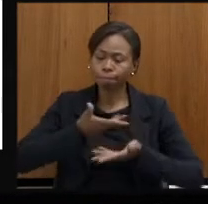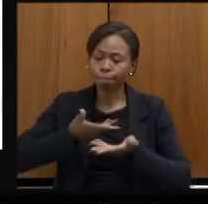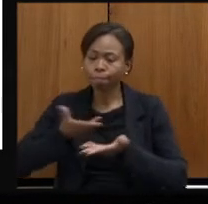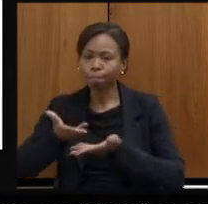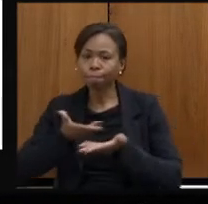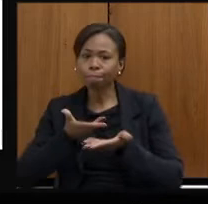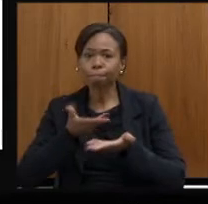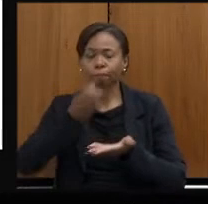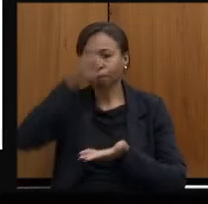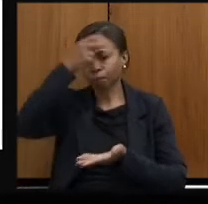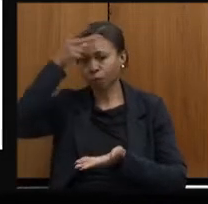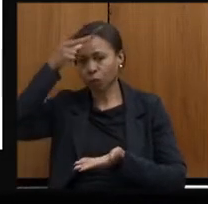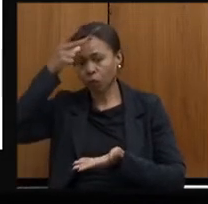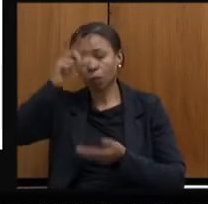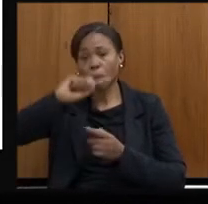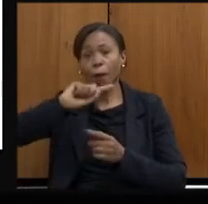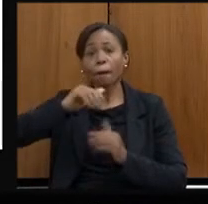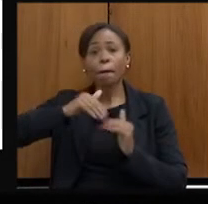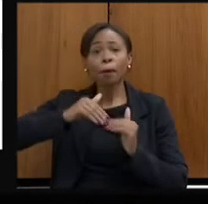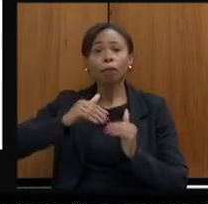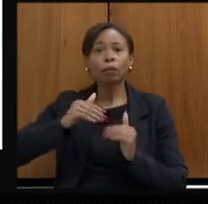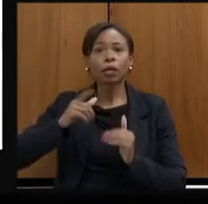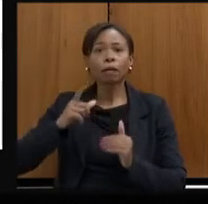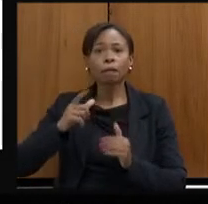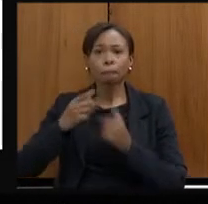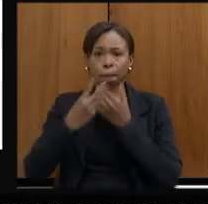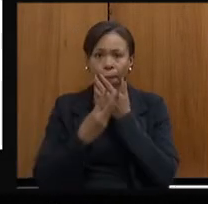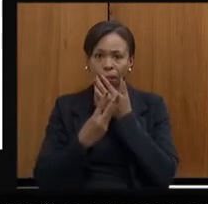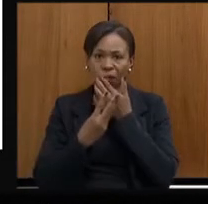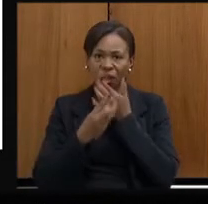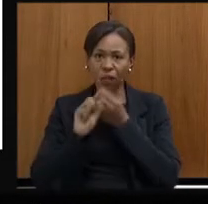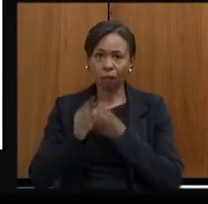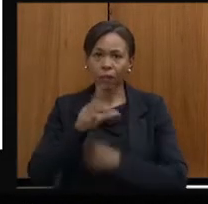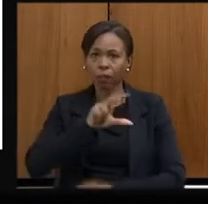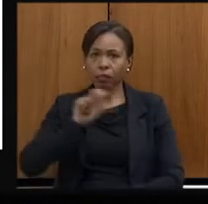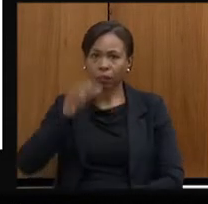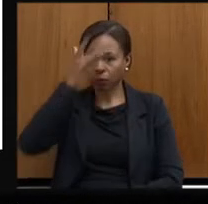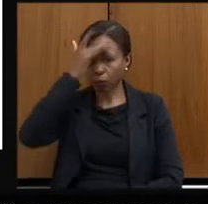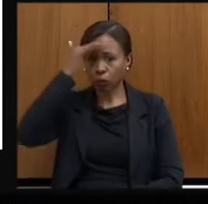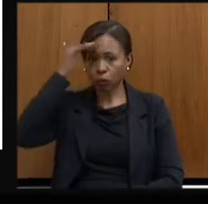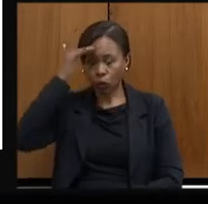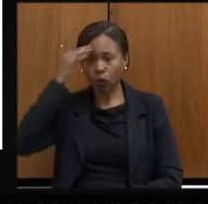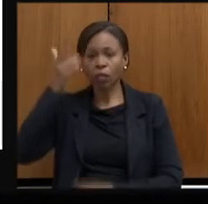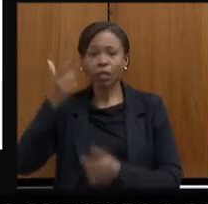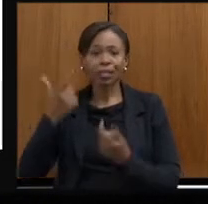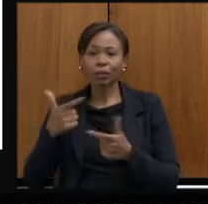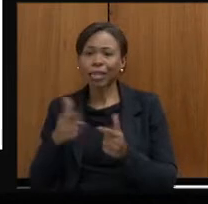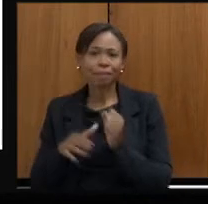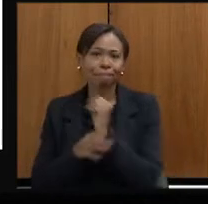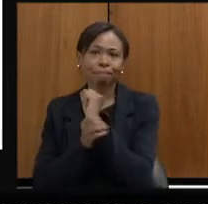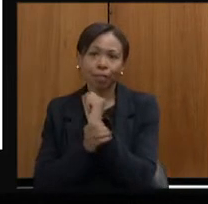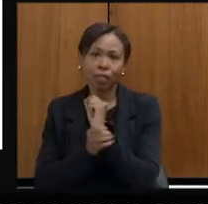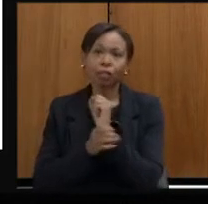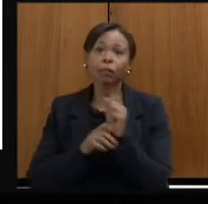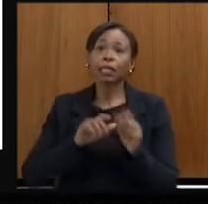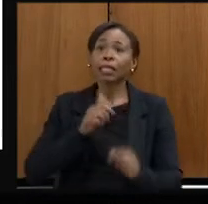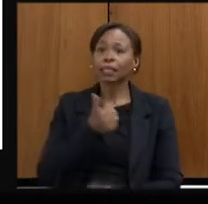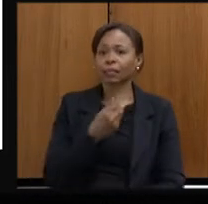para 3.500 pessoas em situação de vulnerabilidade em 130 municípios pudessem ser